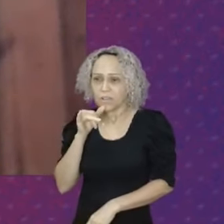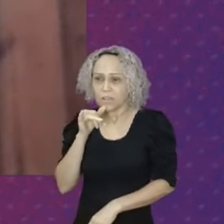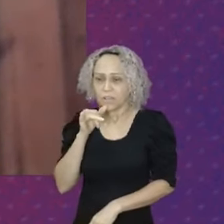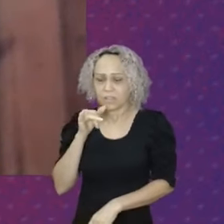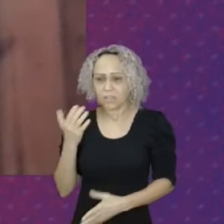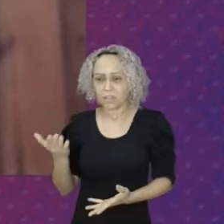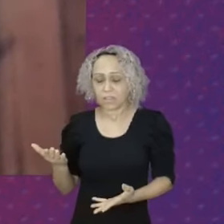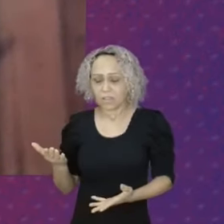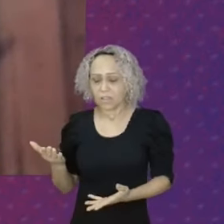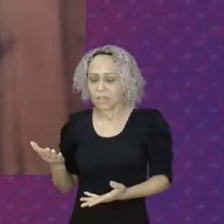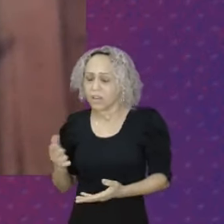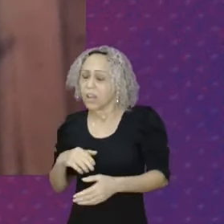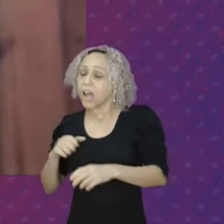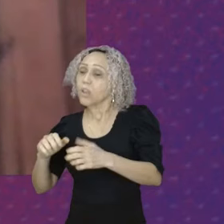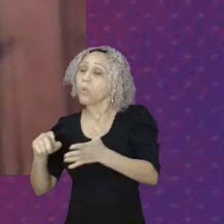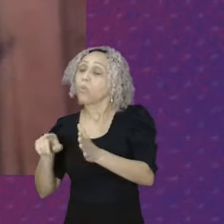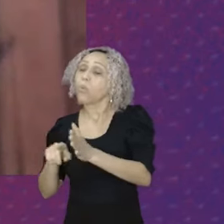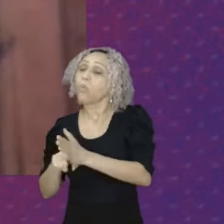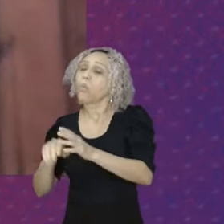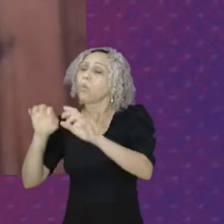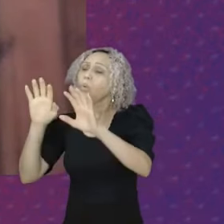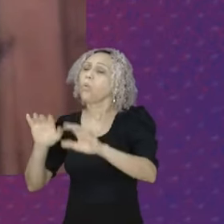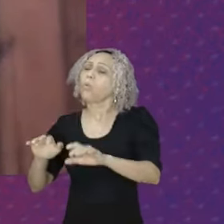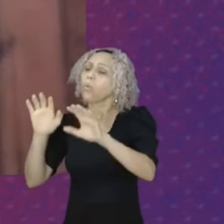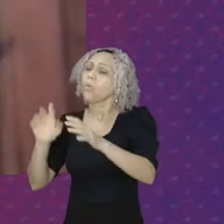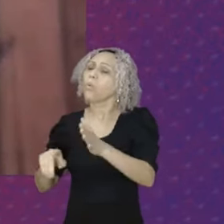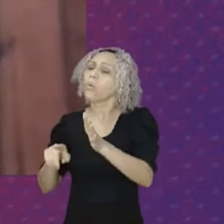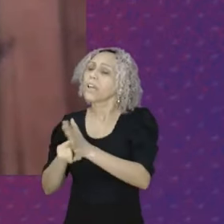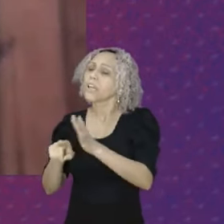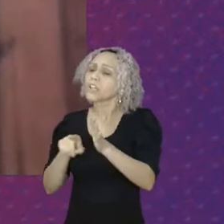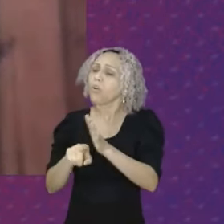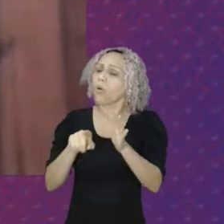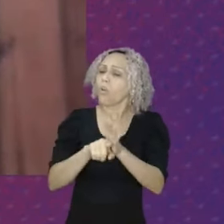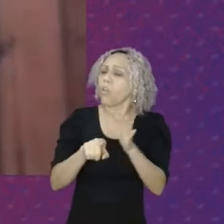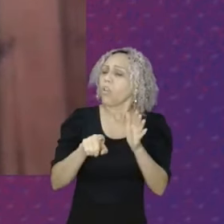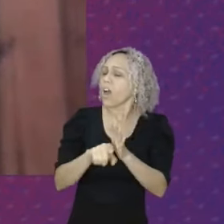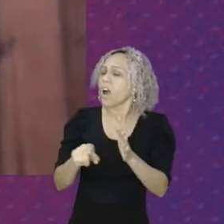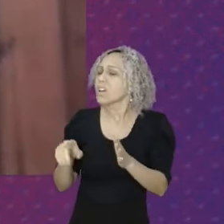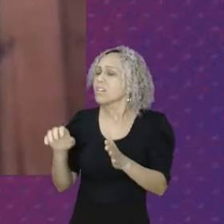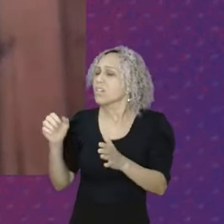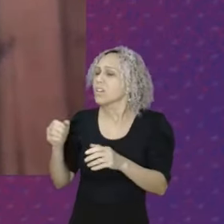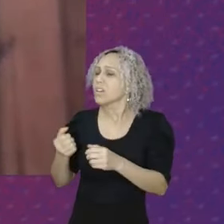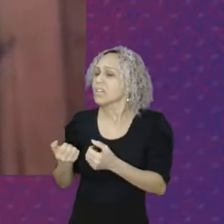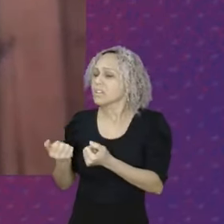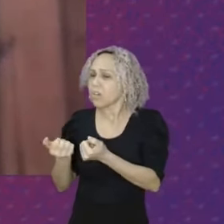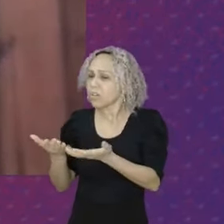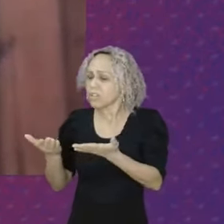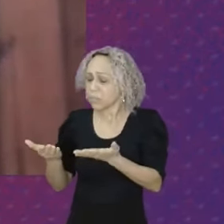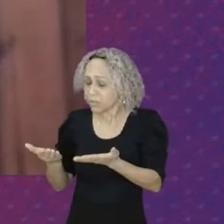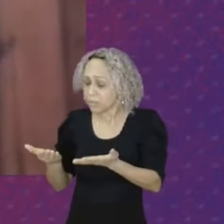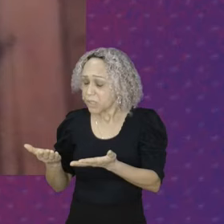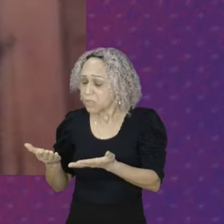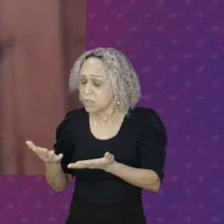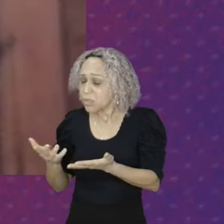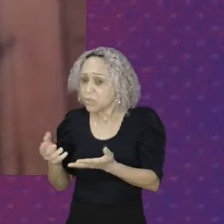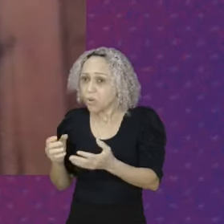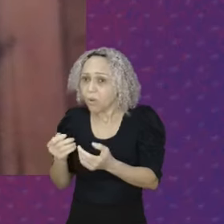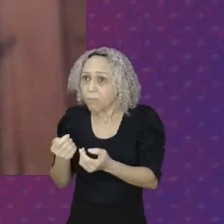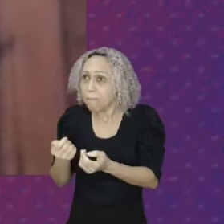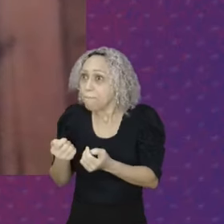parda não pude me declarar mulher com deficiência ou seja a população de pessoa quec no Brasil está super